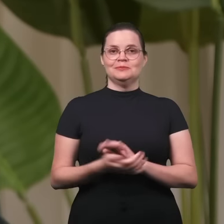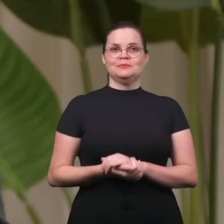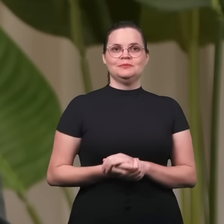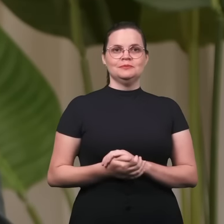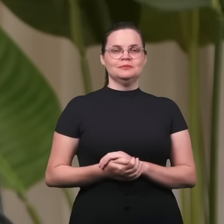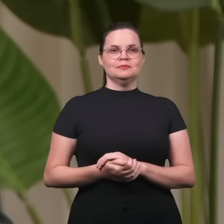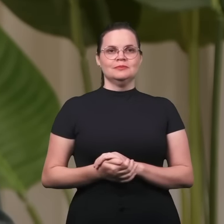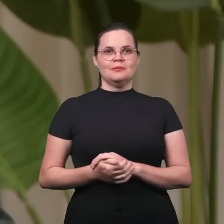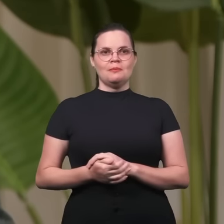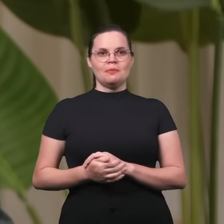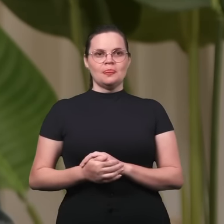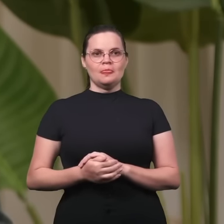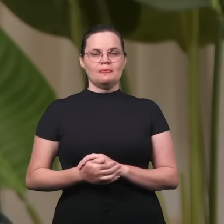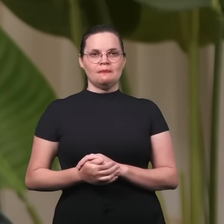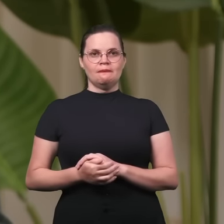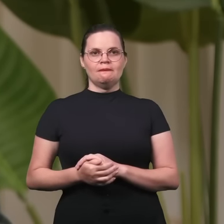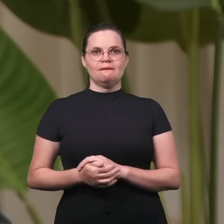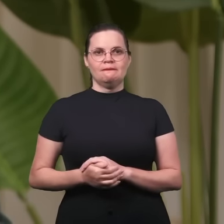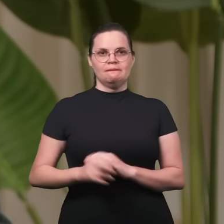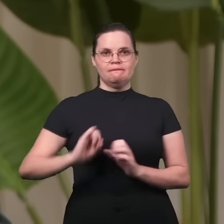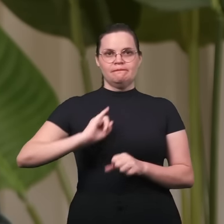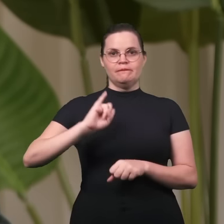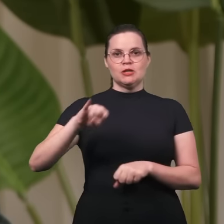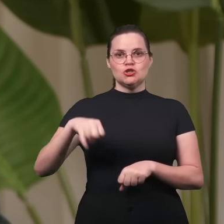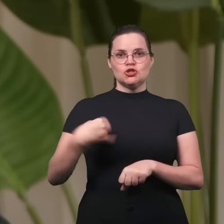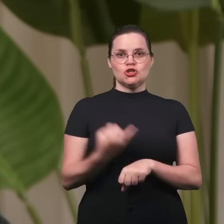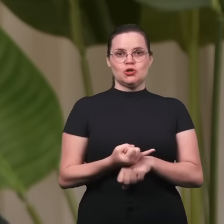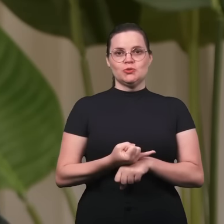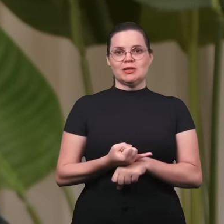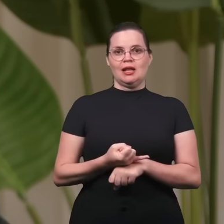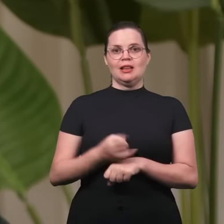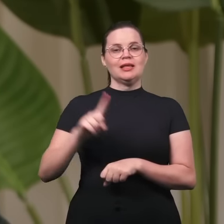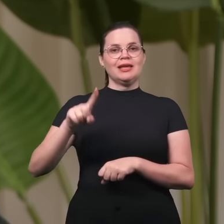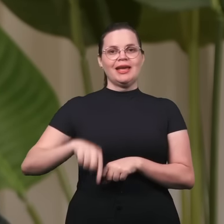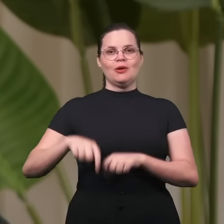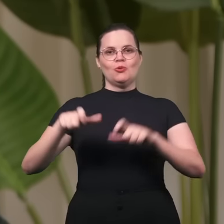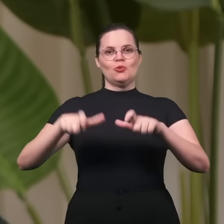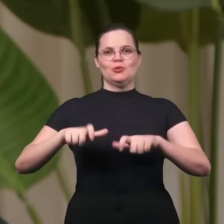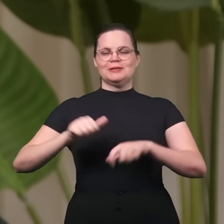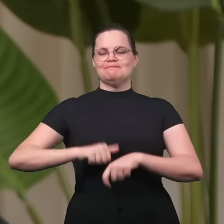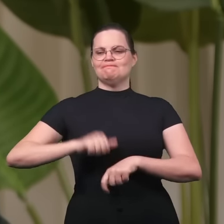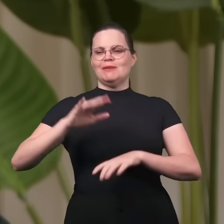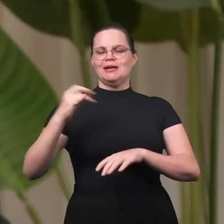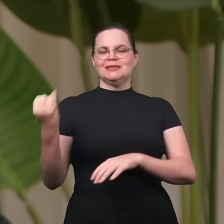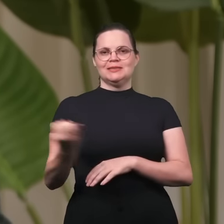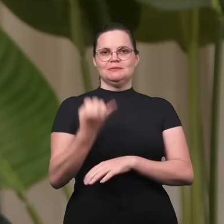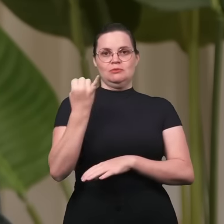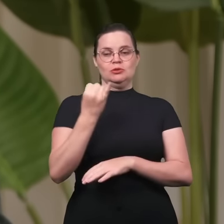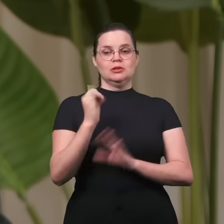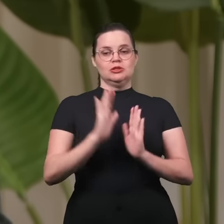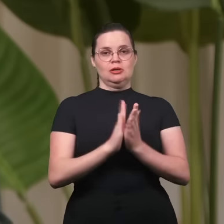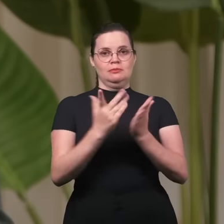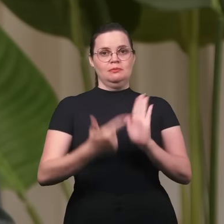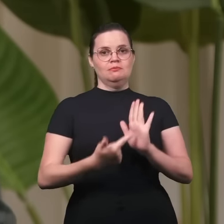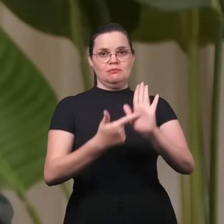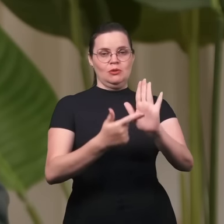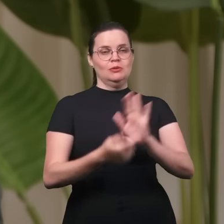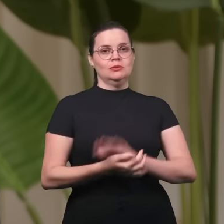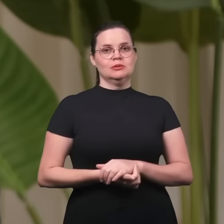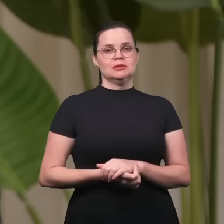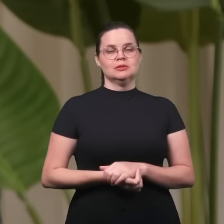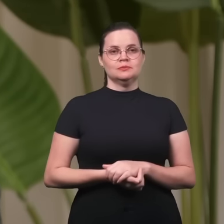Jerusalém é uma das cidades mais importantes dentro da Palavra de Deus, um